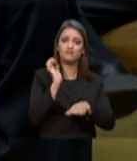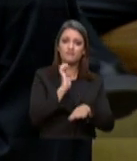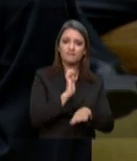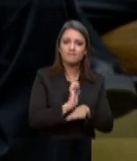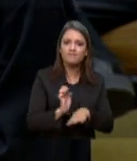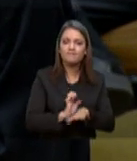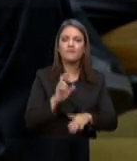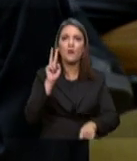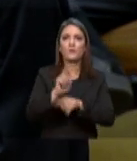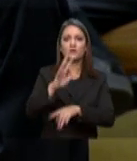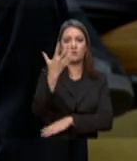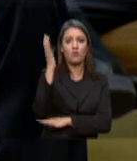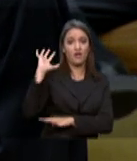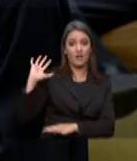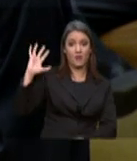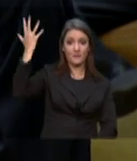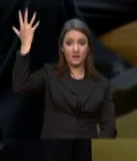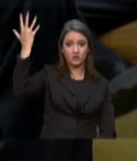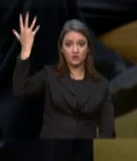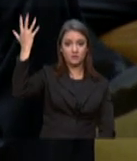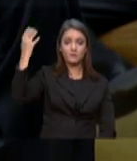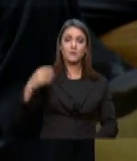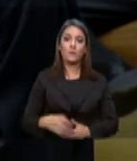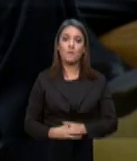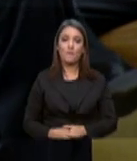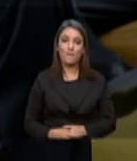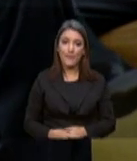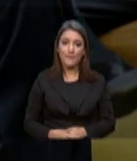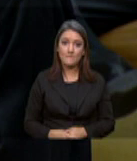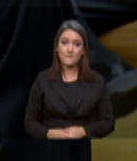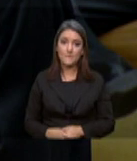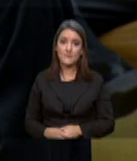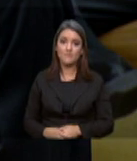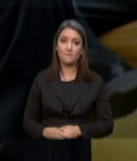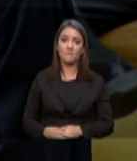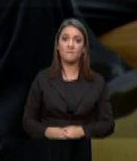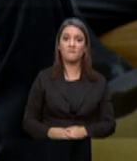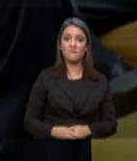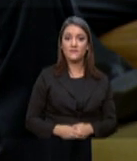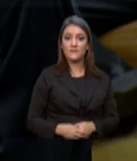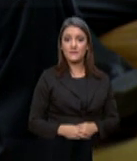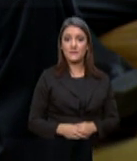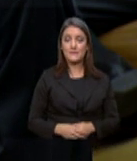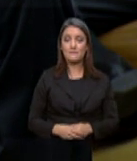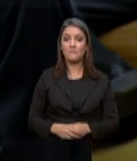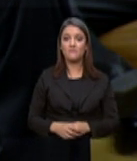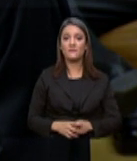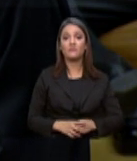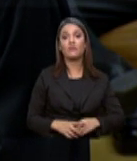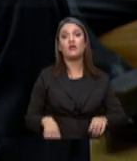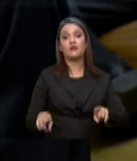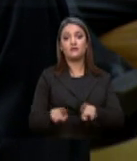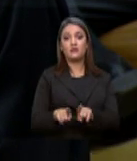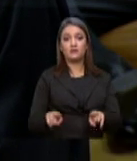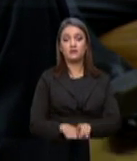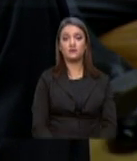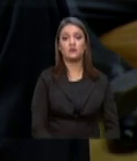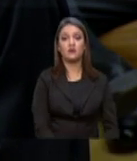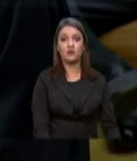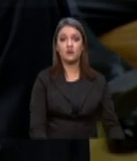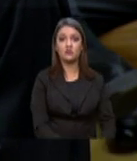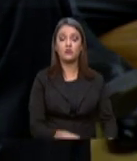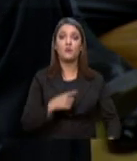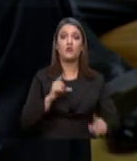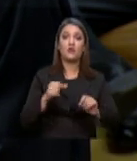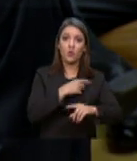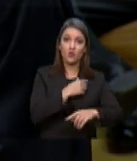sobre Proteção Climática, a qual teria distribuído de modo desproporcional entre as